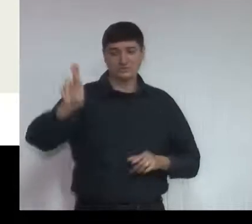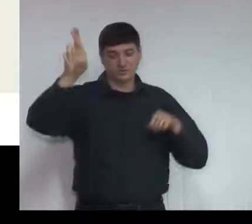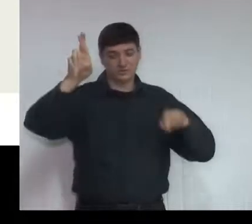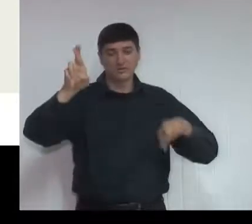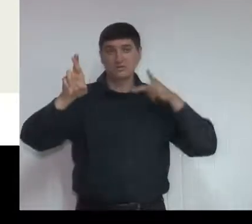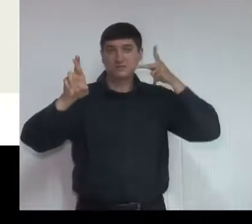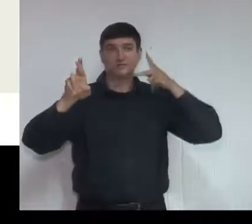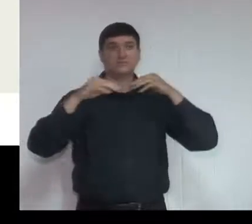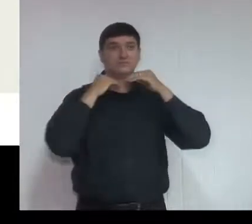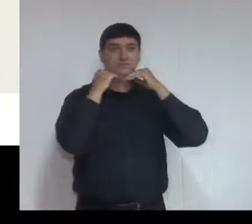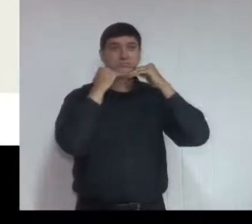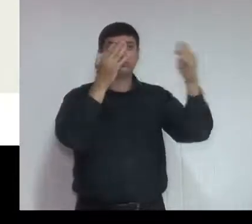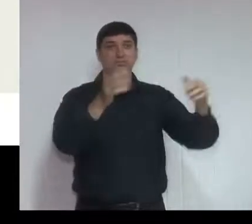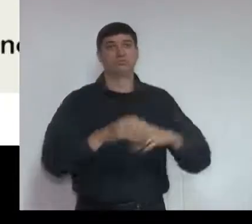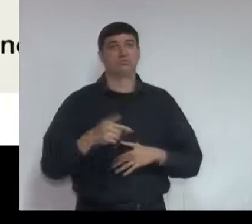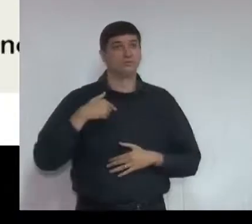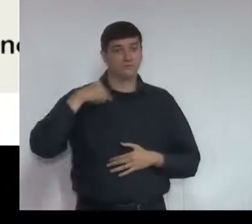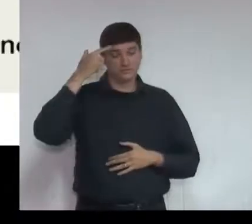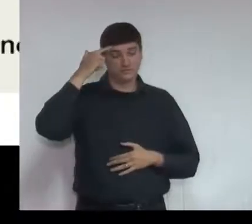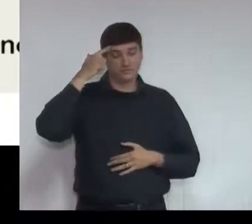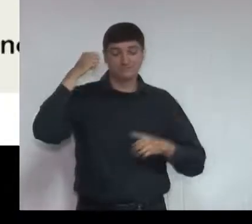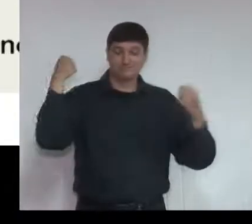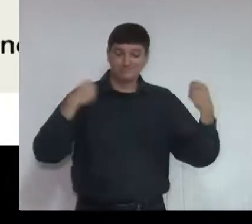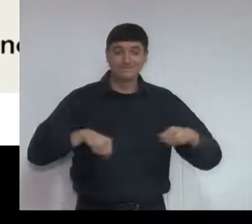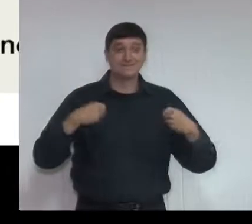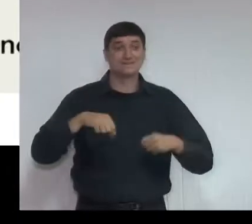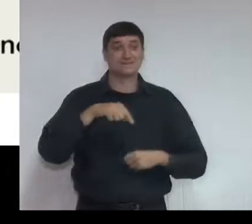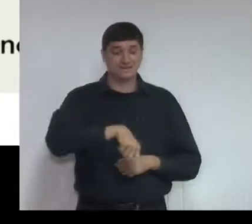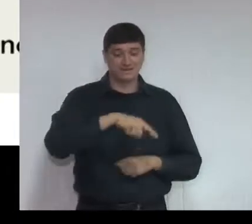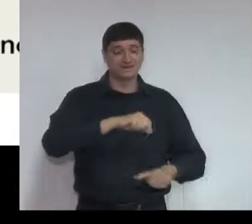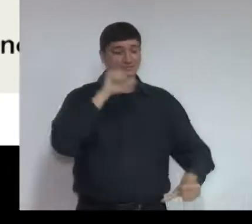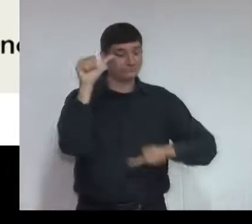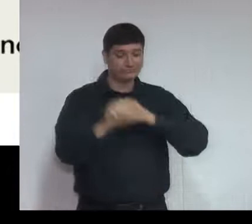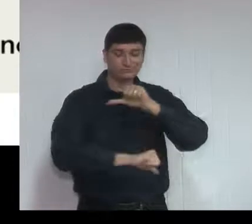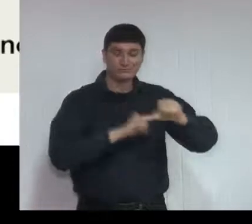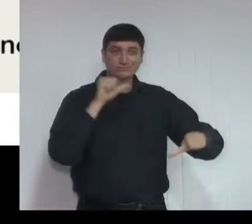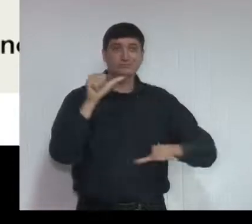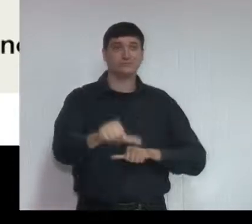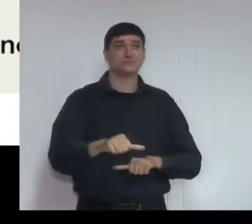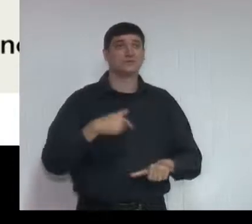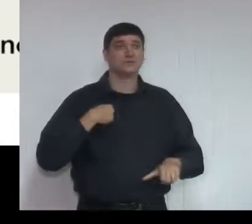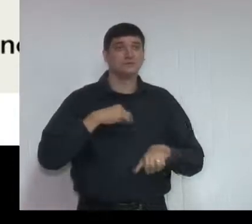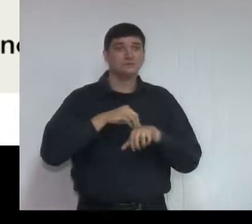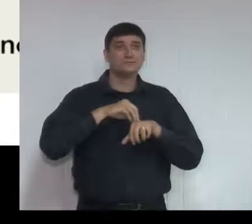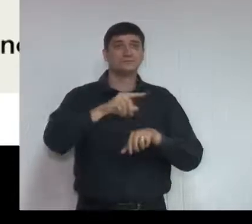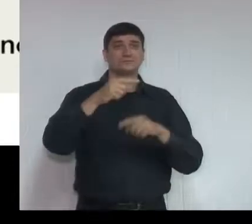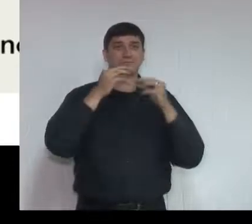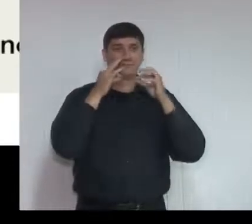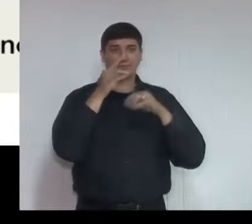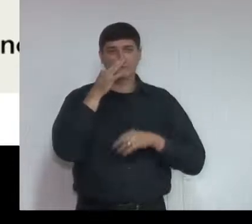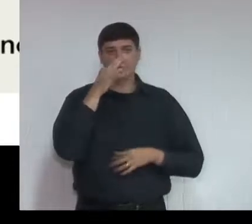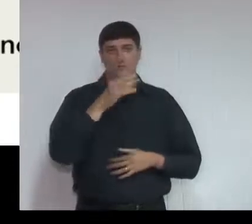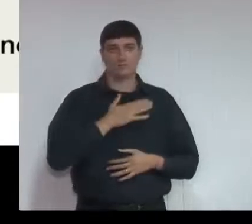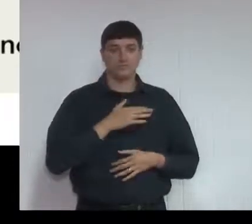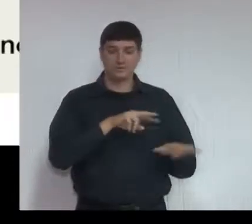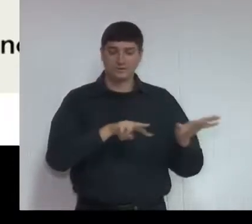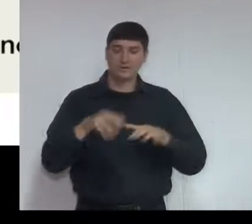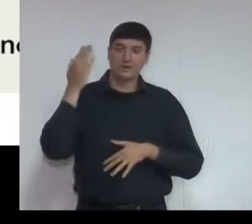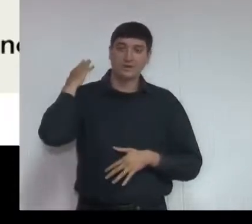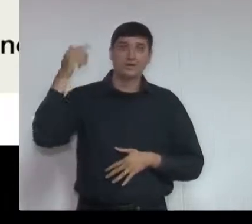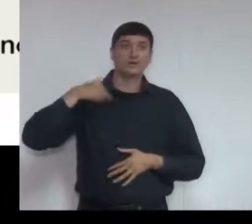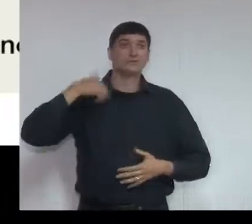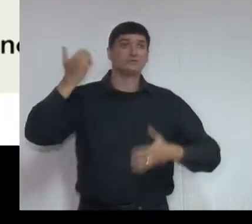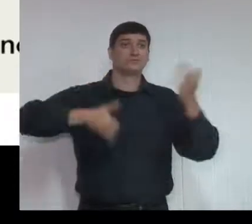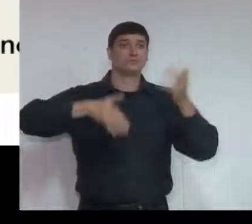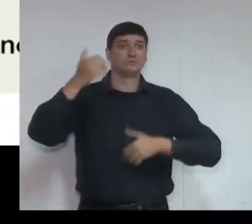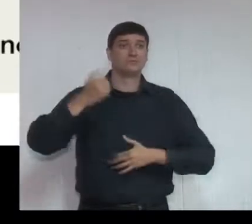de administrar. Pode colocar outro, que aí... Minha sugestão, que falei muito a semana passada e algumas pessoas me perguntaram, né? Então vamos aos